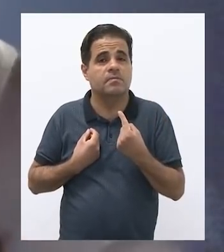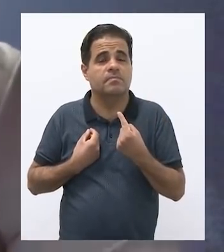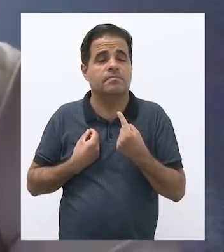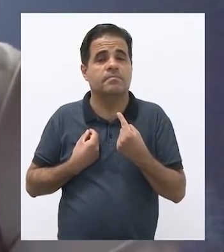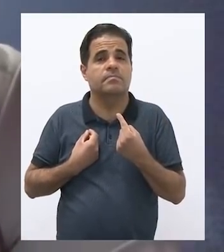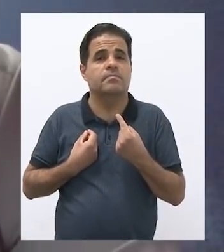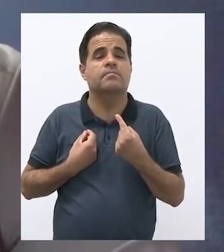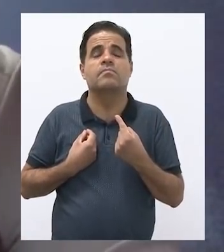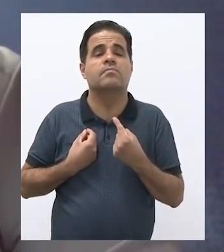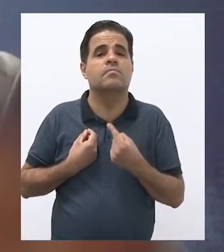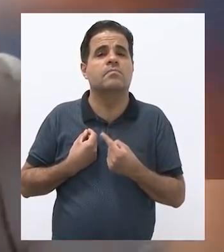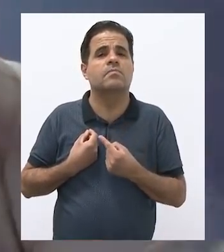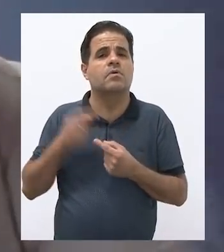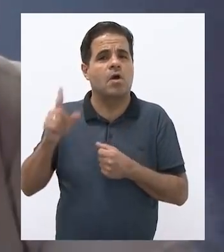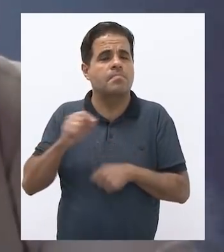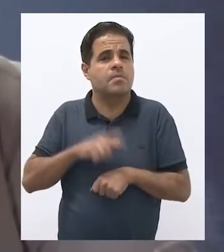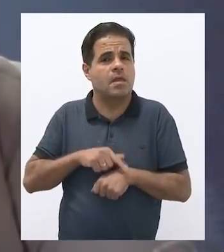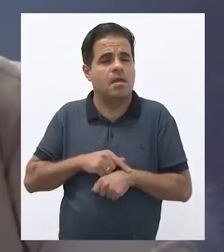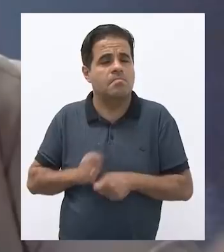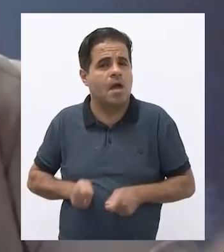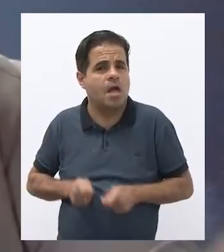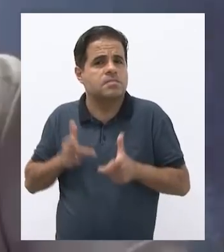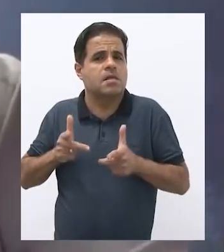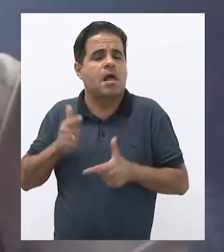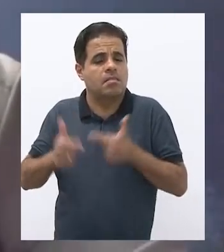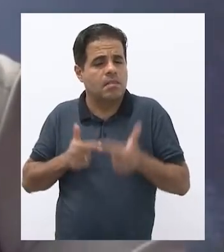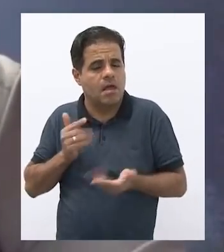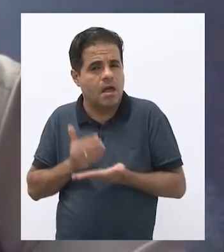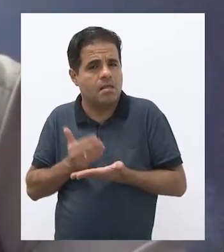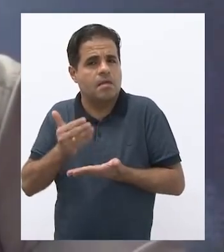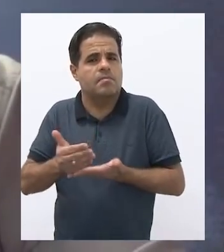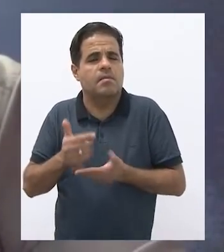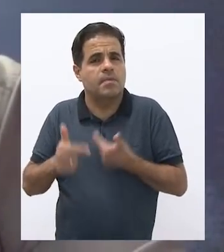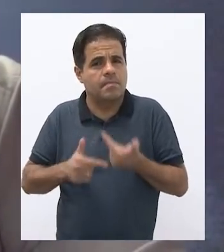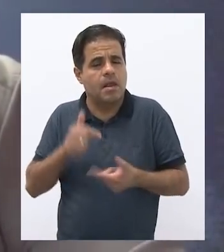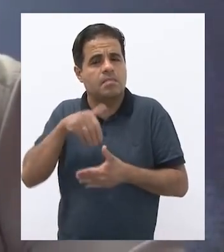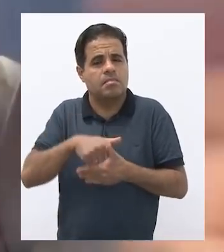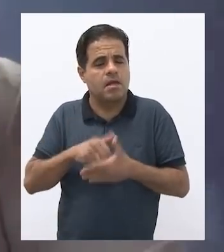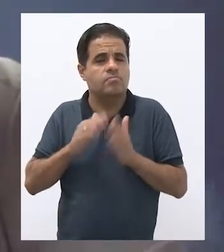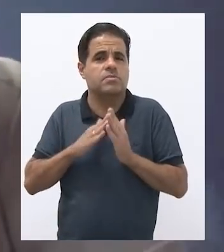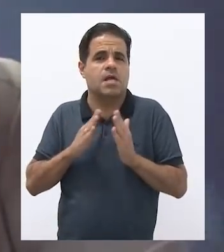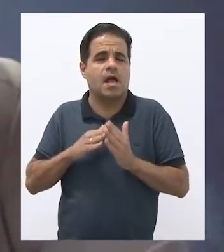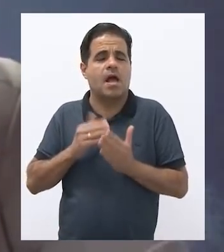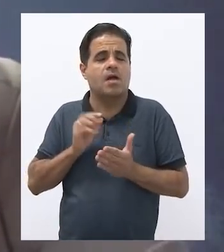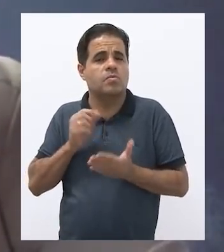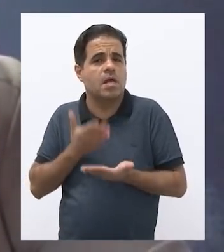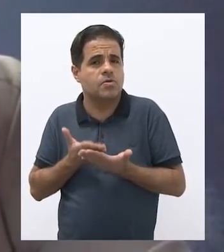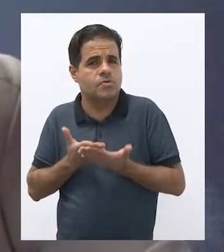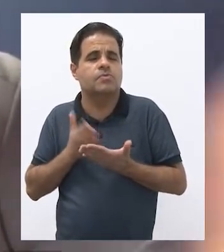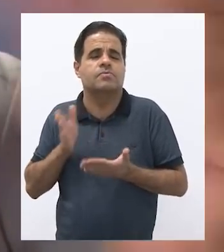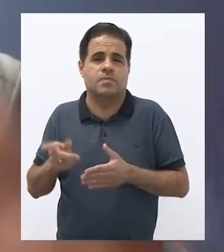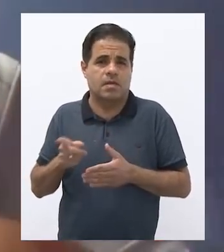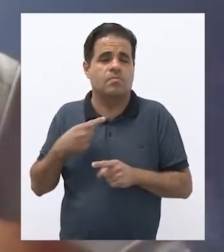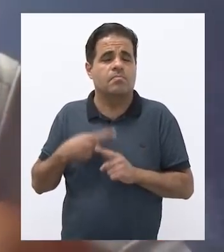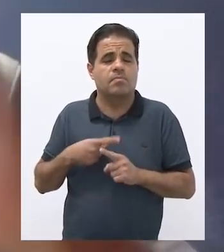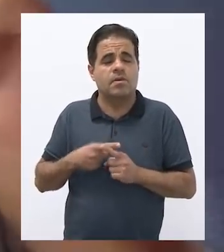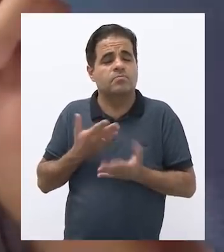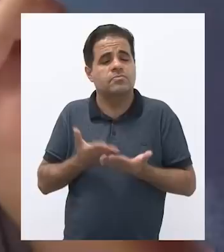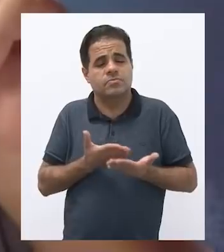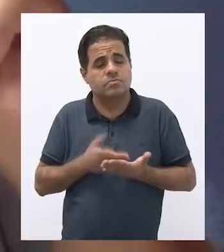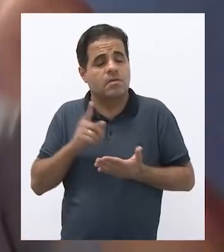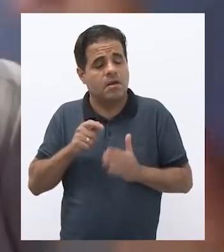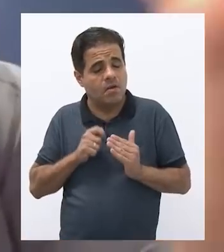Ele faz uma opção de tempo. Eu preciso gastar mais tempo trabalhando para botar comida dentro de casa do que estudando. Porque o estudo